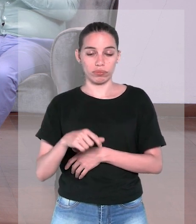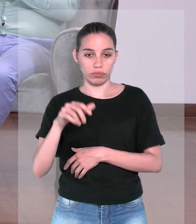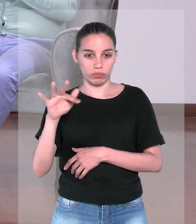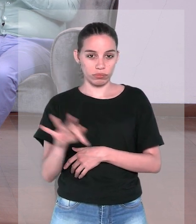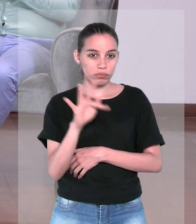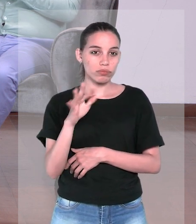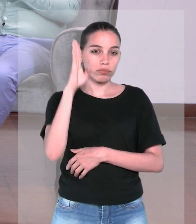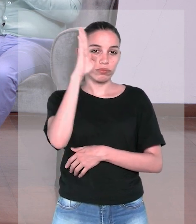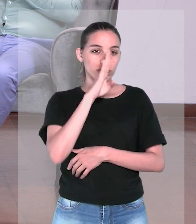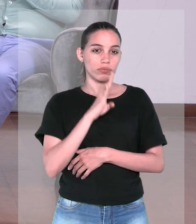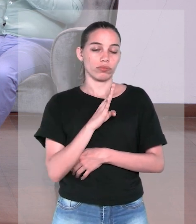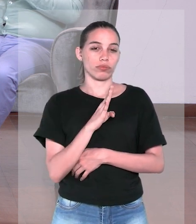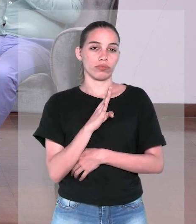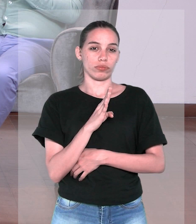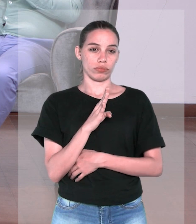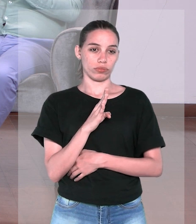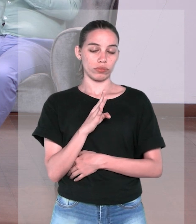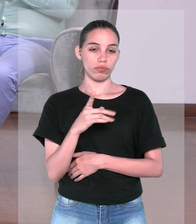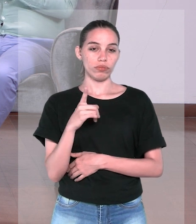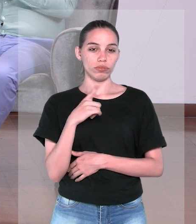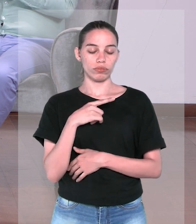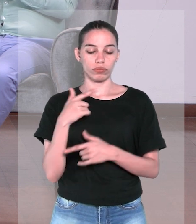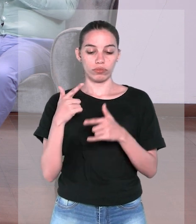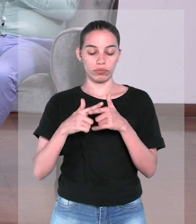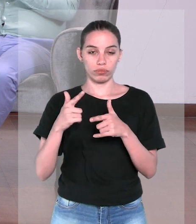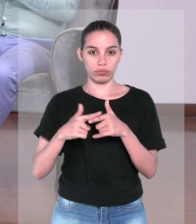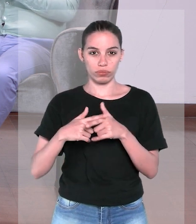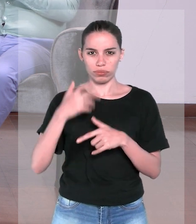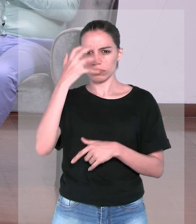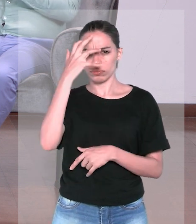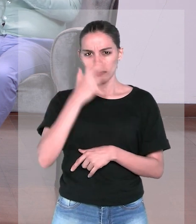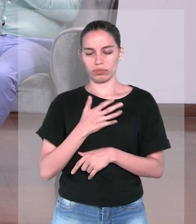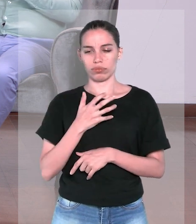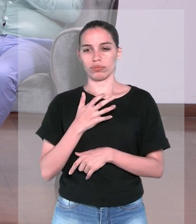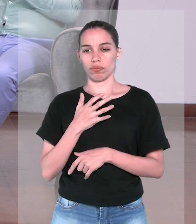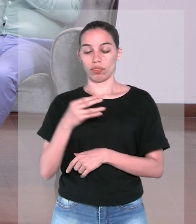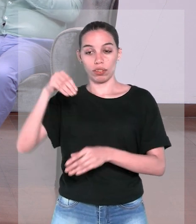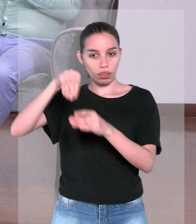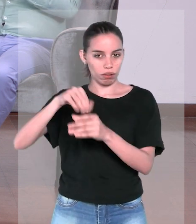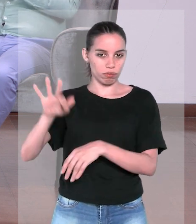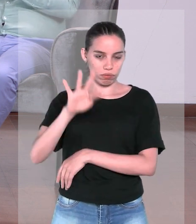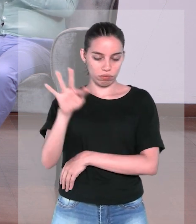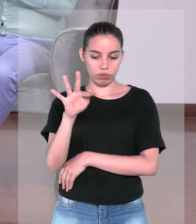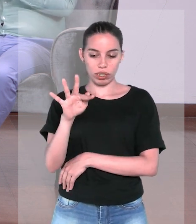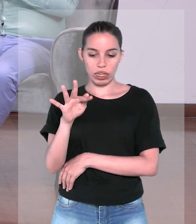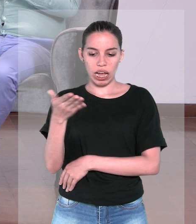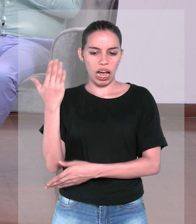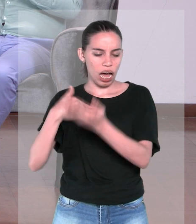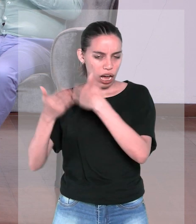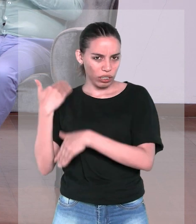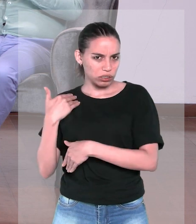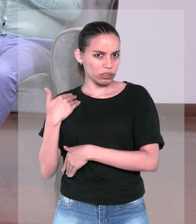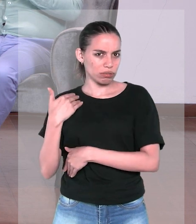no período da educação básica. Você vai encontrar o mesmo perfil nas universidades. E talvez isso tenha levado as